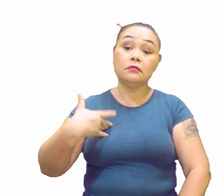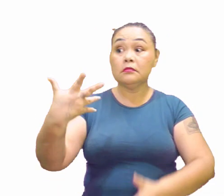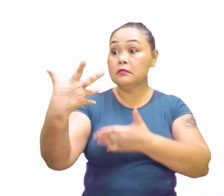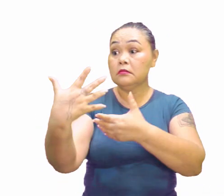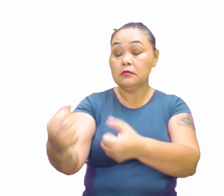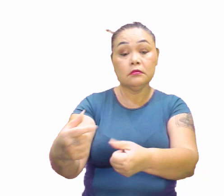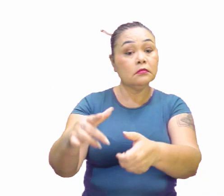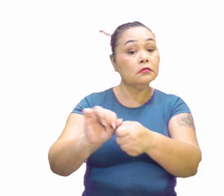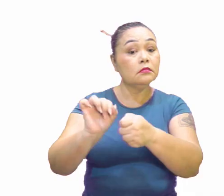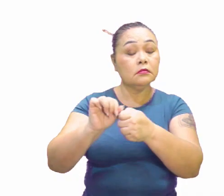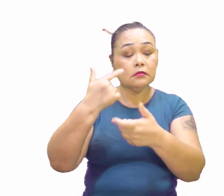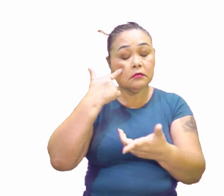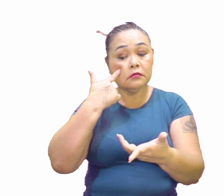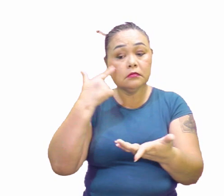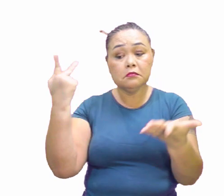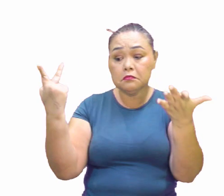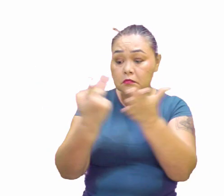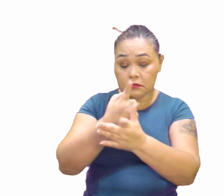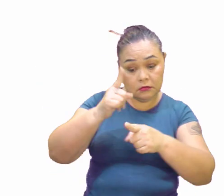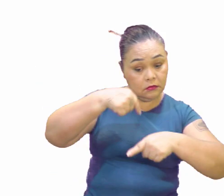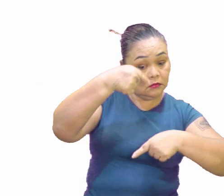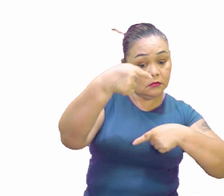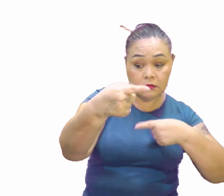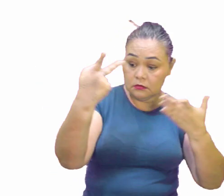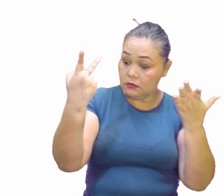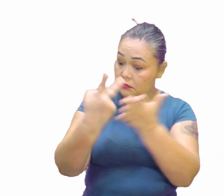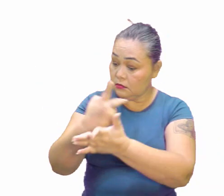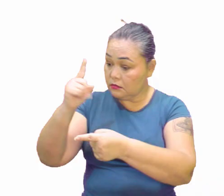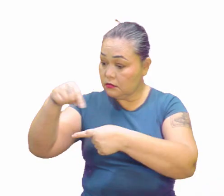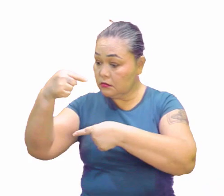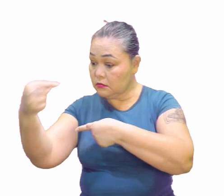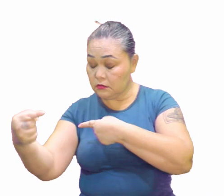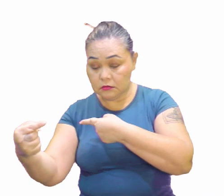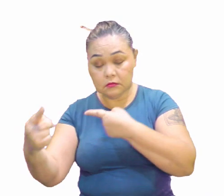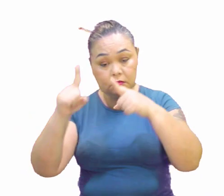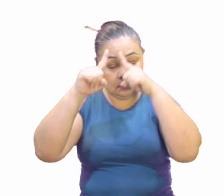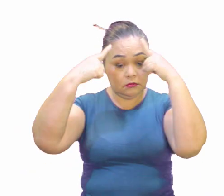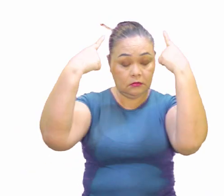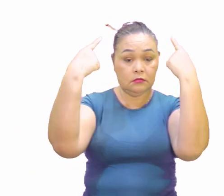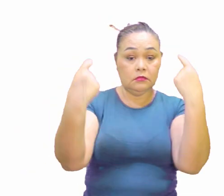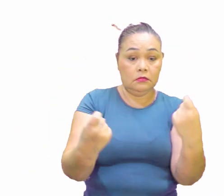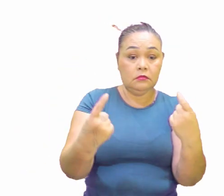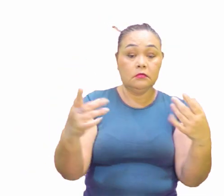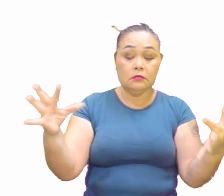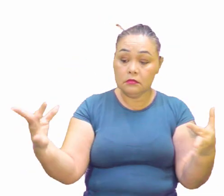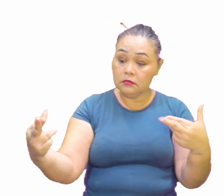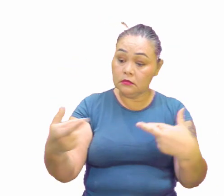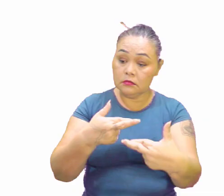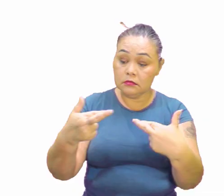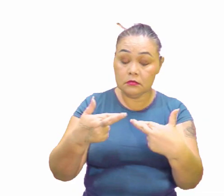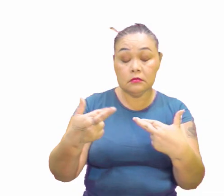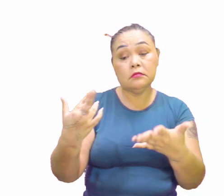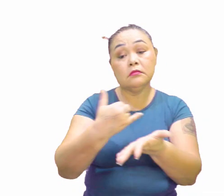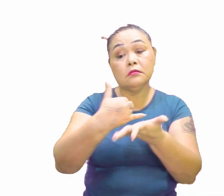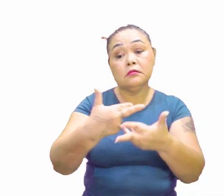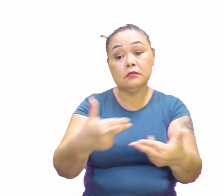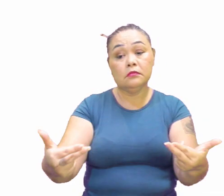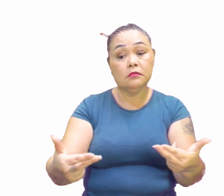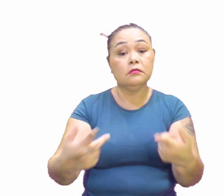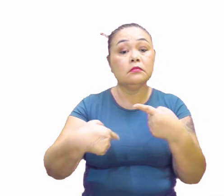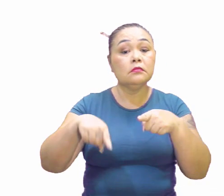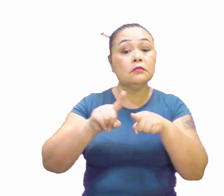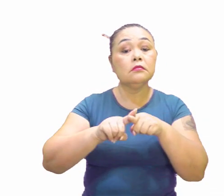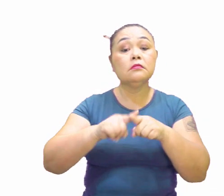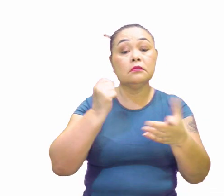na interpretação das causas e consequências das violências associadas às drogas,